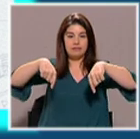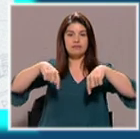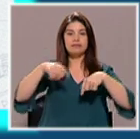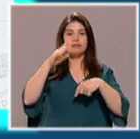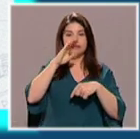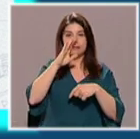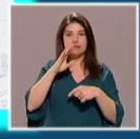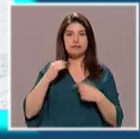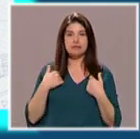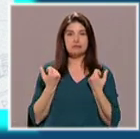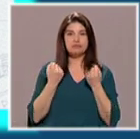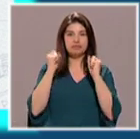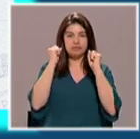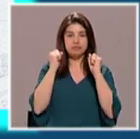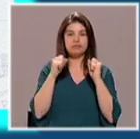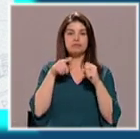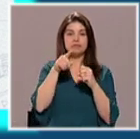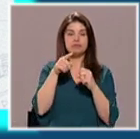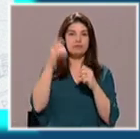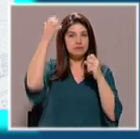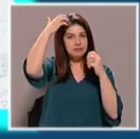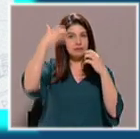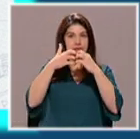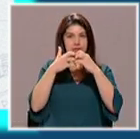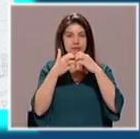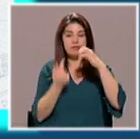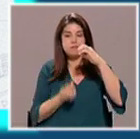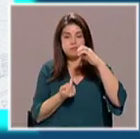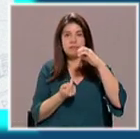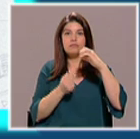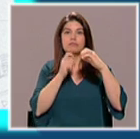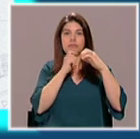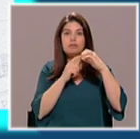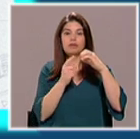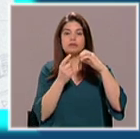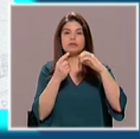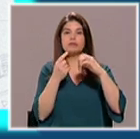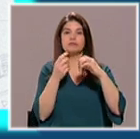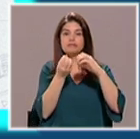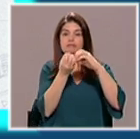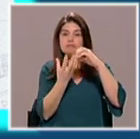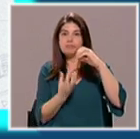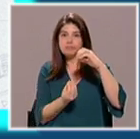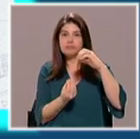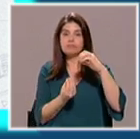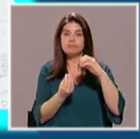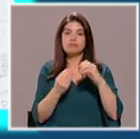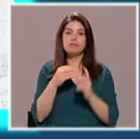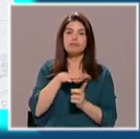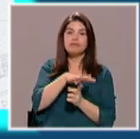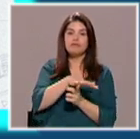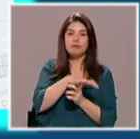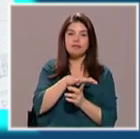o hipotálamo pode atuar de duas vias. Ou ativa uma via nervosa, a qual vai estimular as